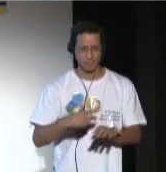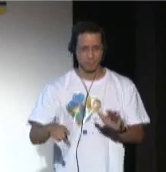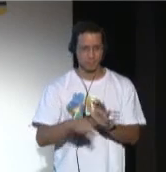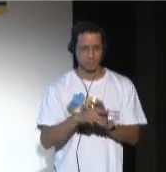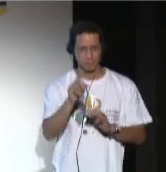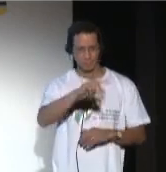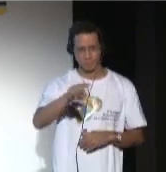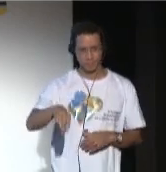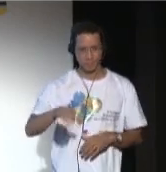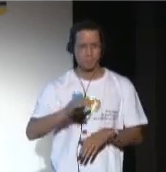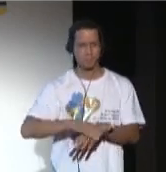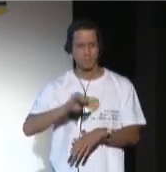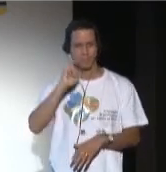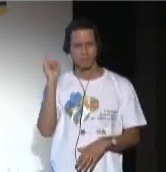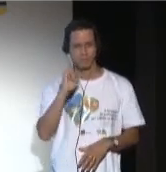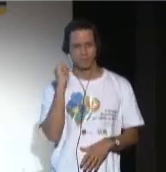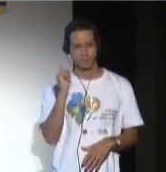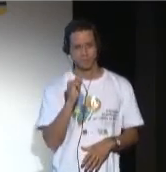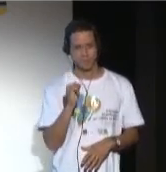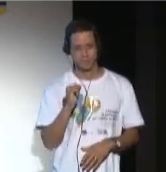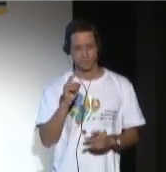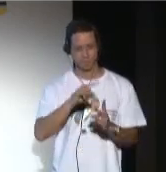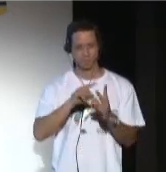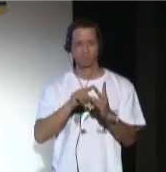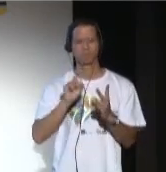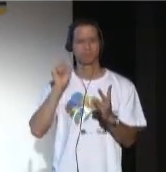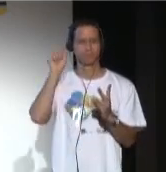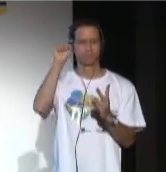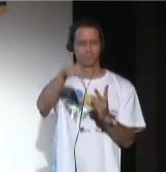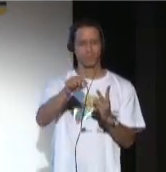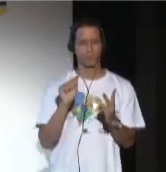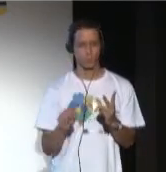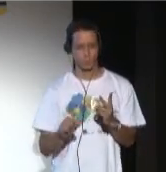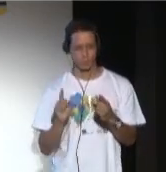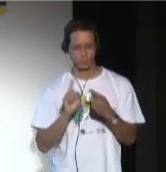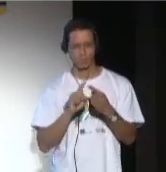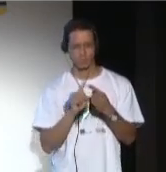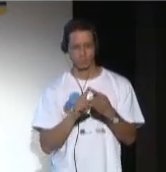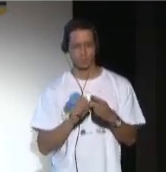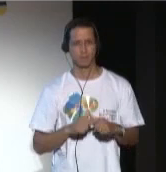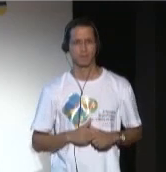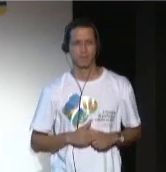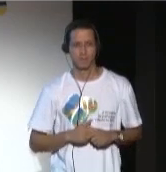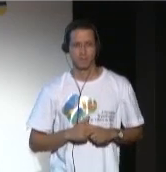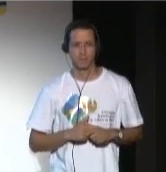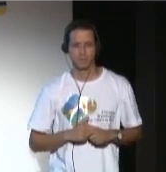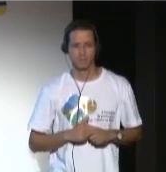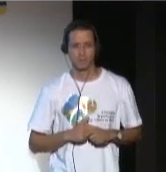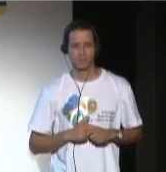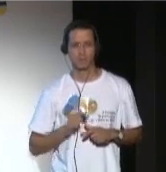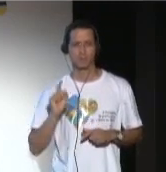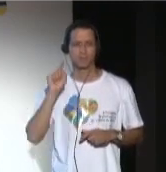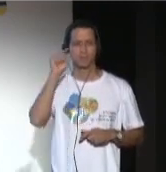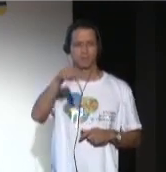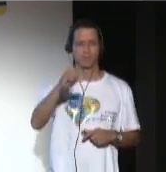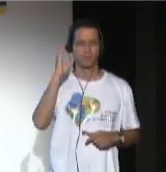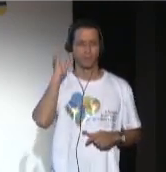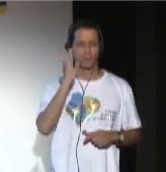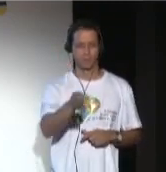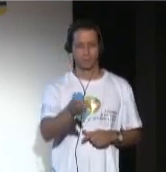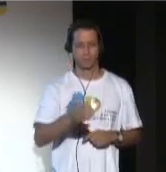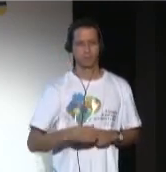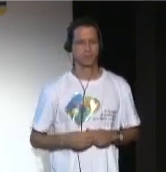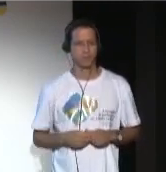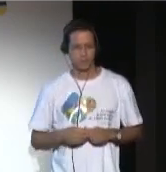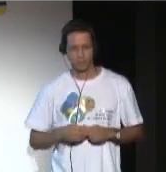que importam. Elas vão ter duas consequências. A primeira é uma consequência direta, ou